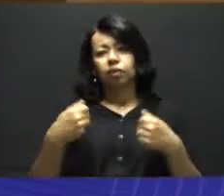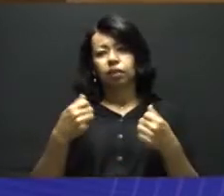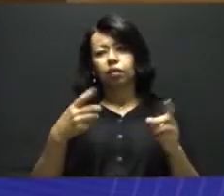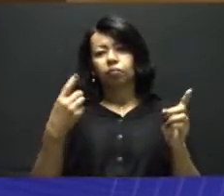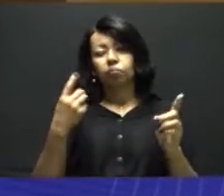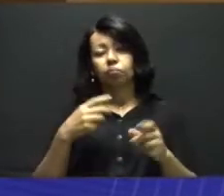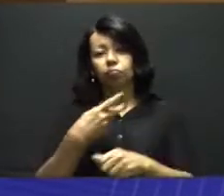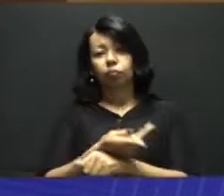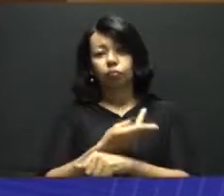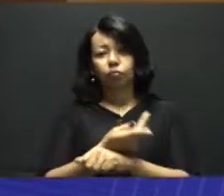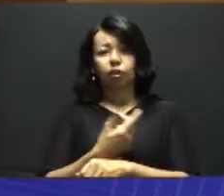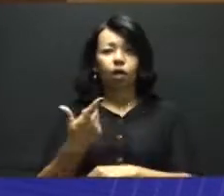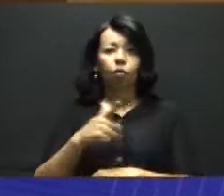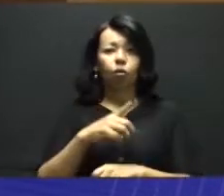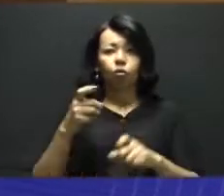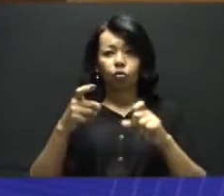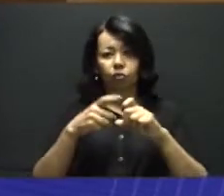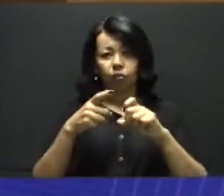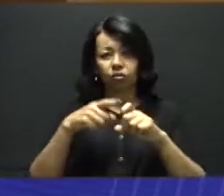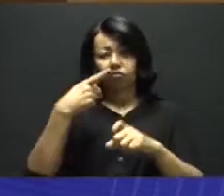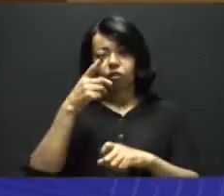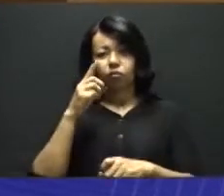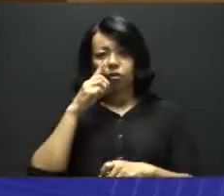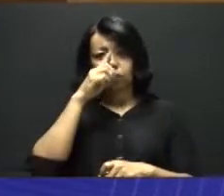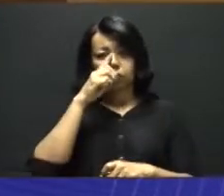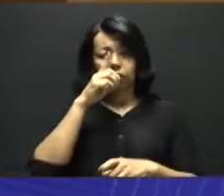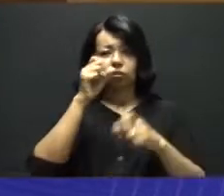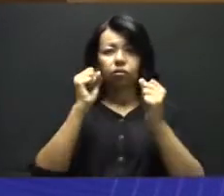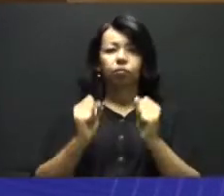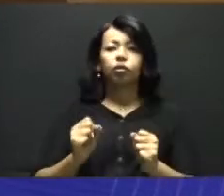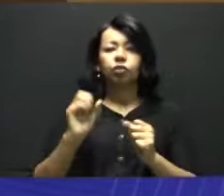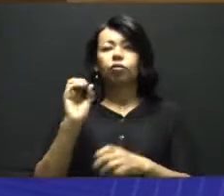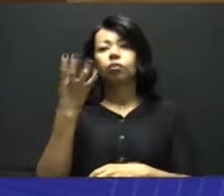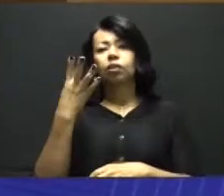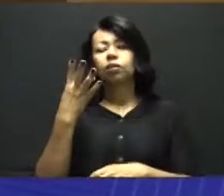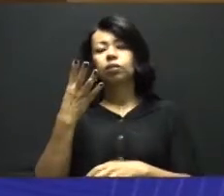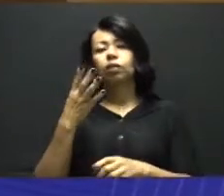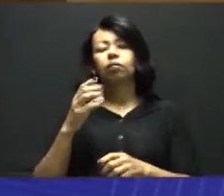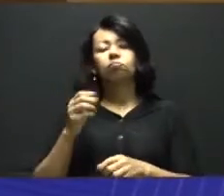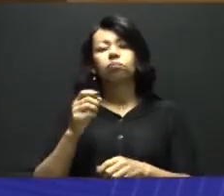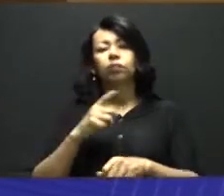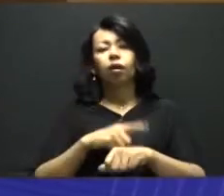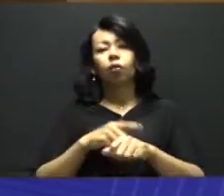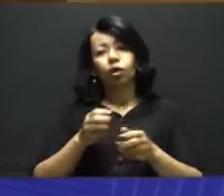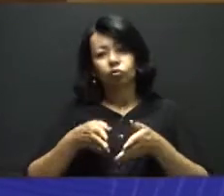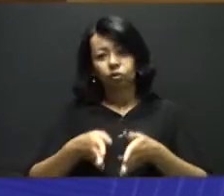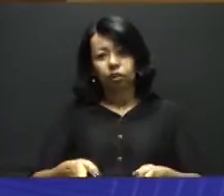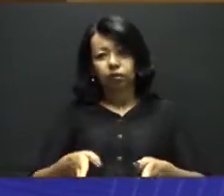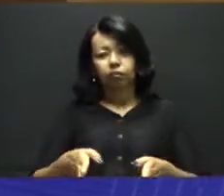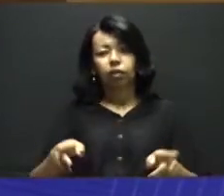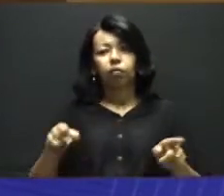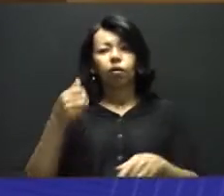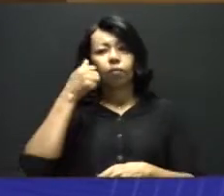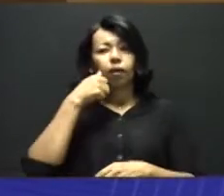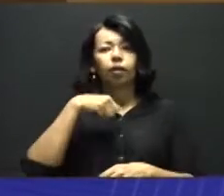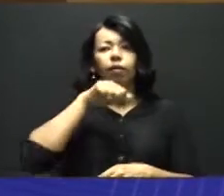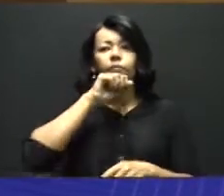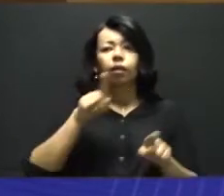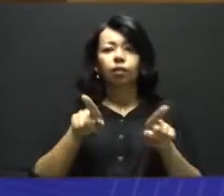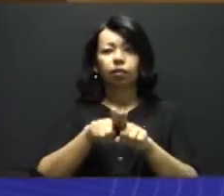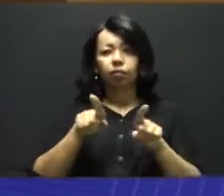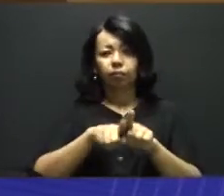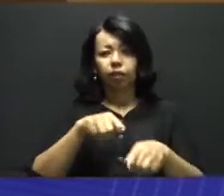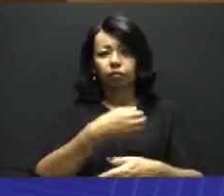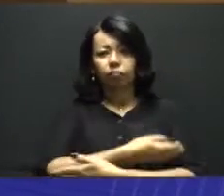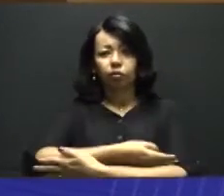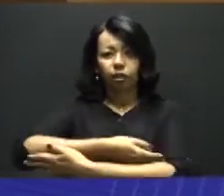outro médico que conversou sobre os riscos que poderiam ocorrer no parto tanto para a mãe quanto para o bebê